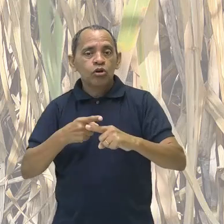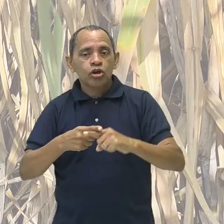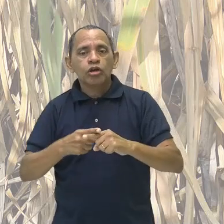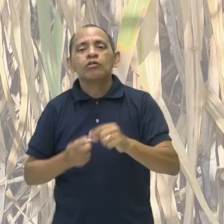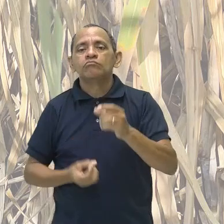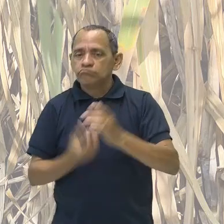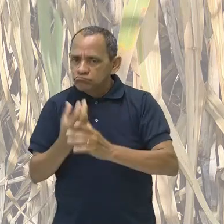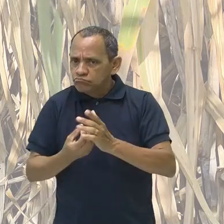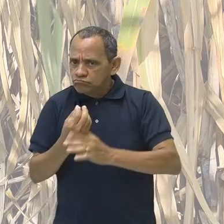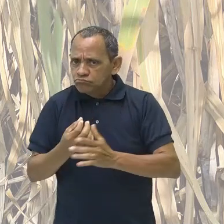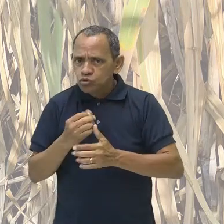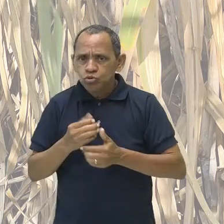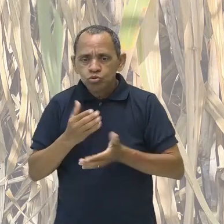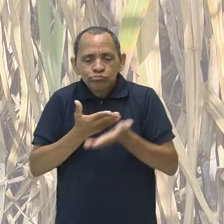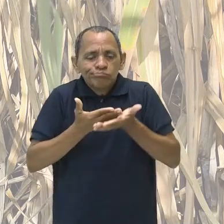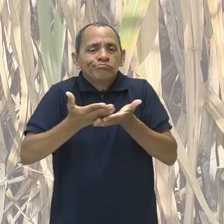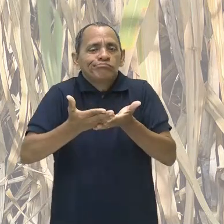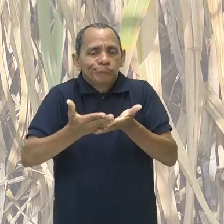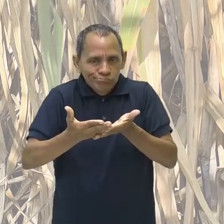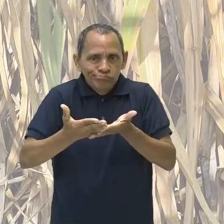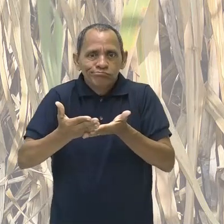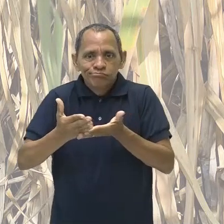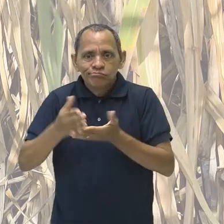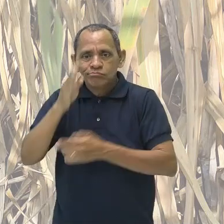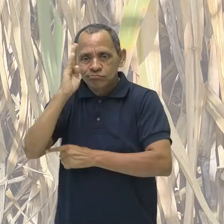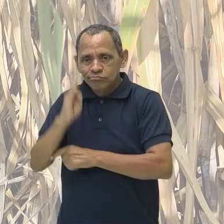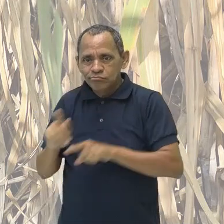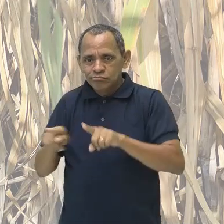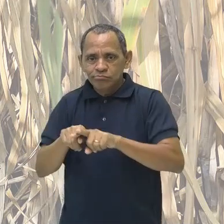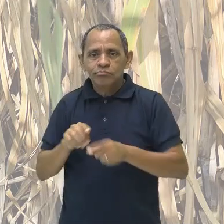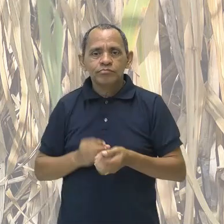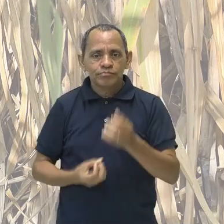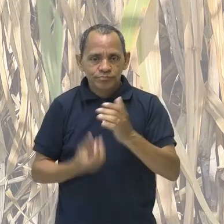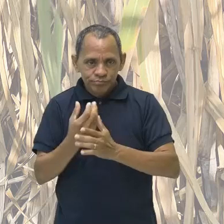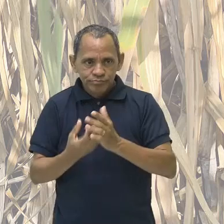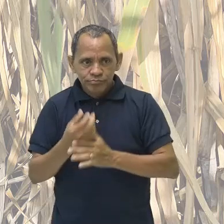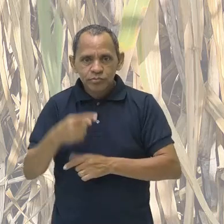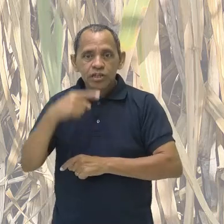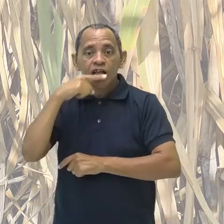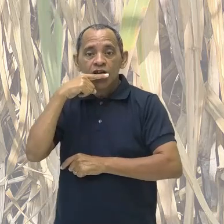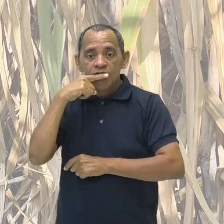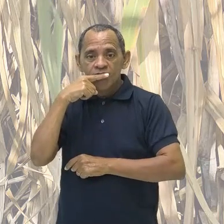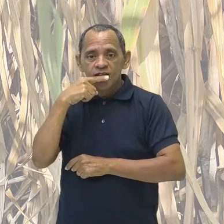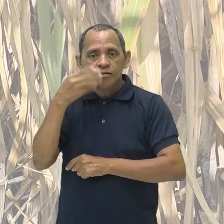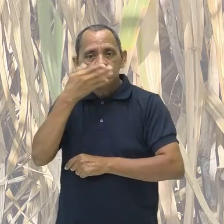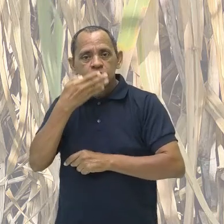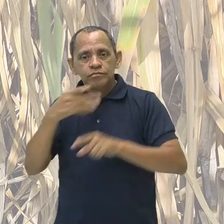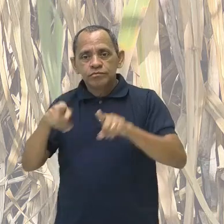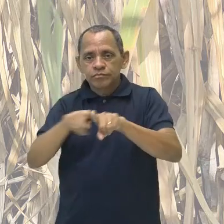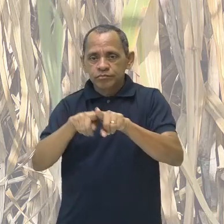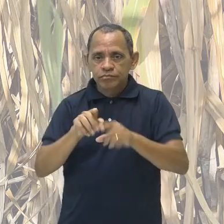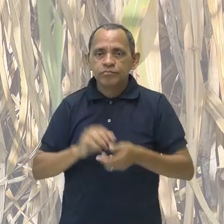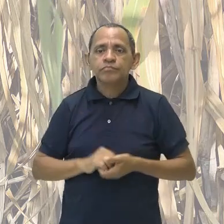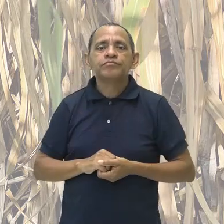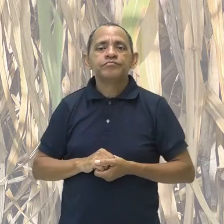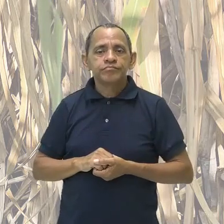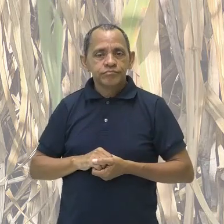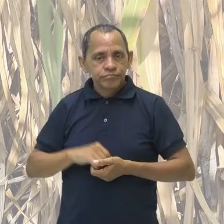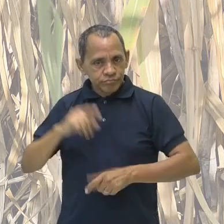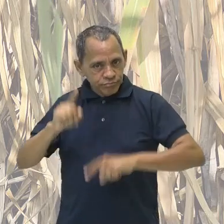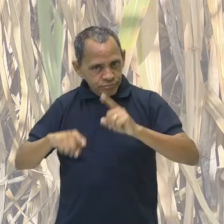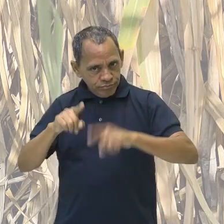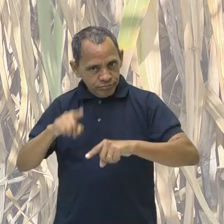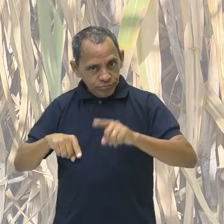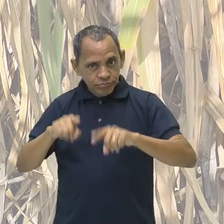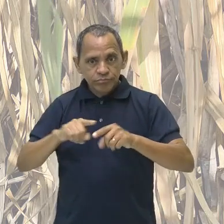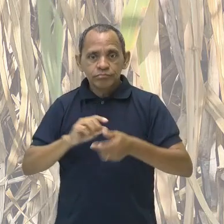Brasil. Então, nós temos a produção da cana-de-açúcar. E esse produto ele foi introdutório para